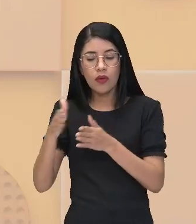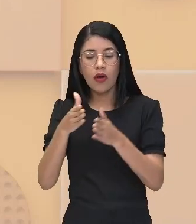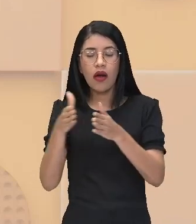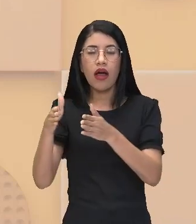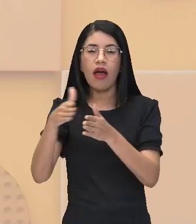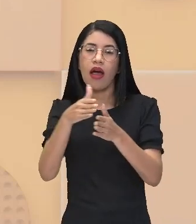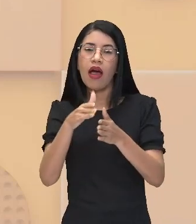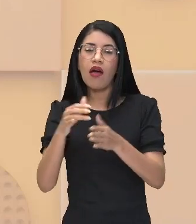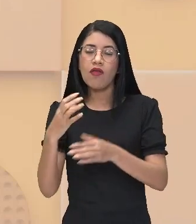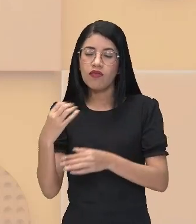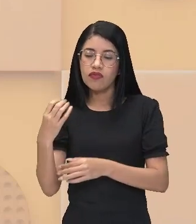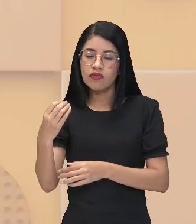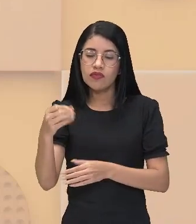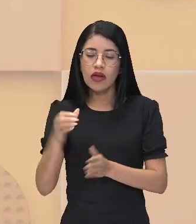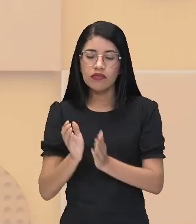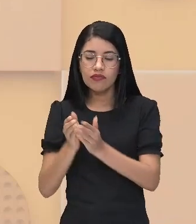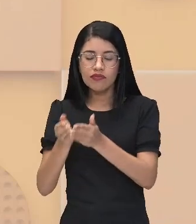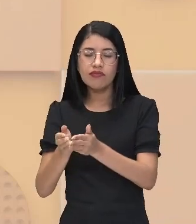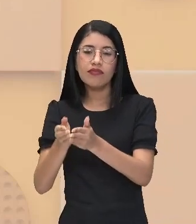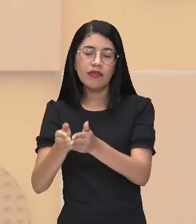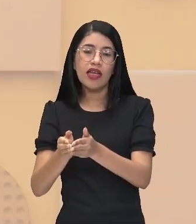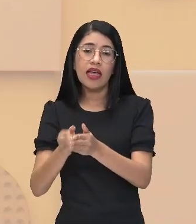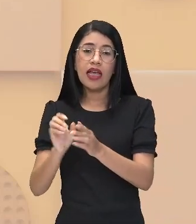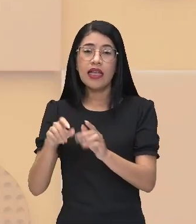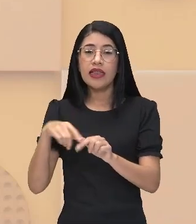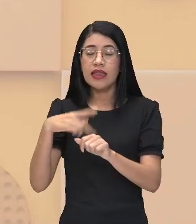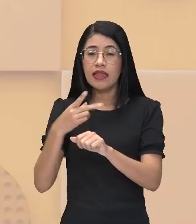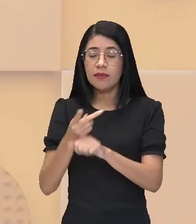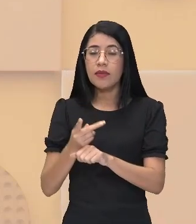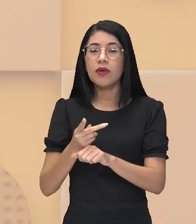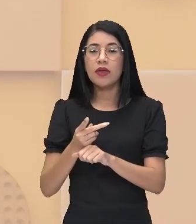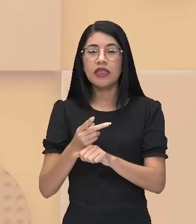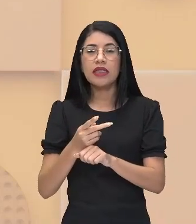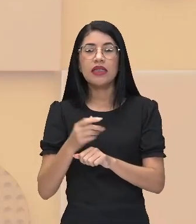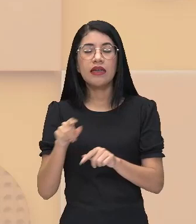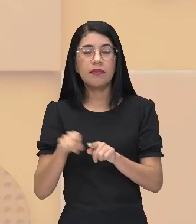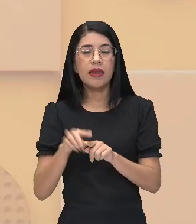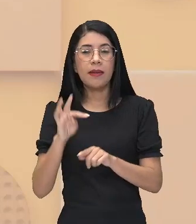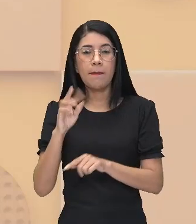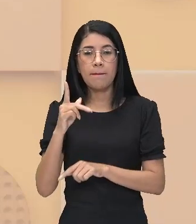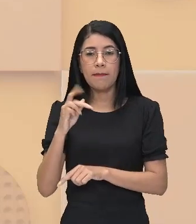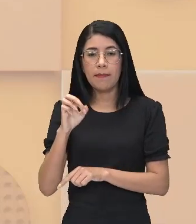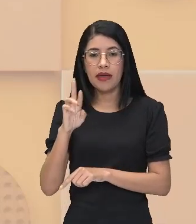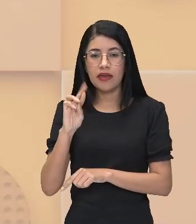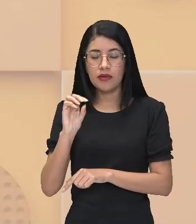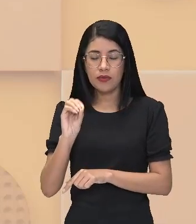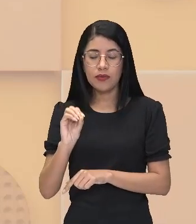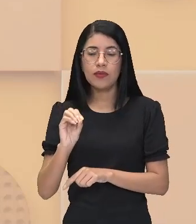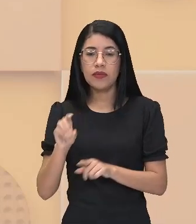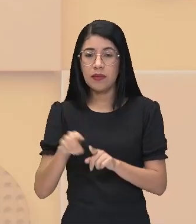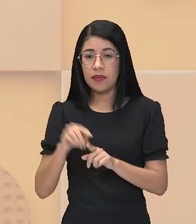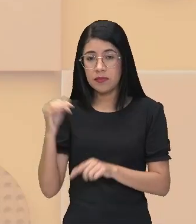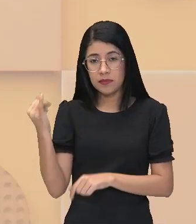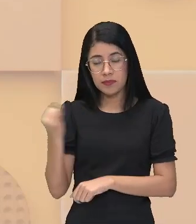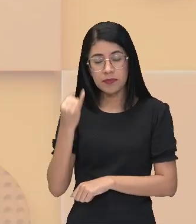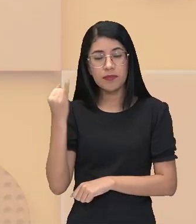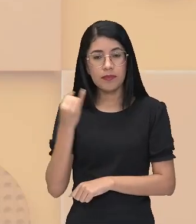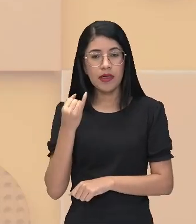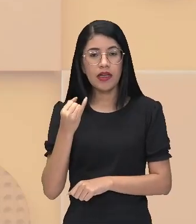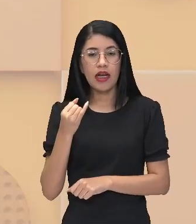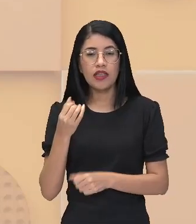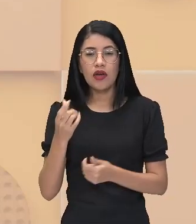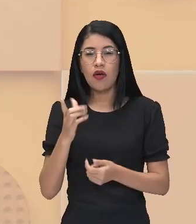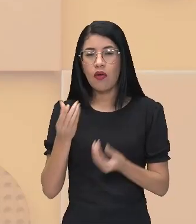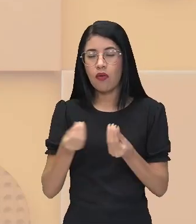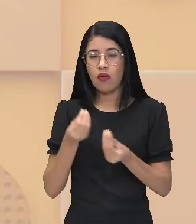um século depois, vamos ter a expedição de Pedro Teixeira, que também vai ser fundamental no mapeamento da extensão do rio